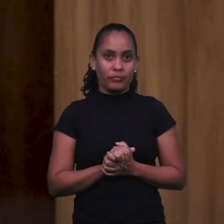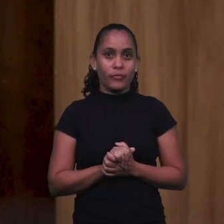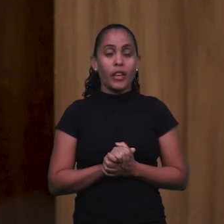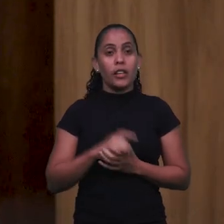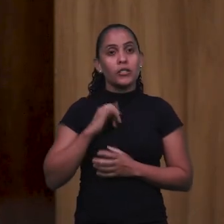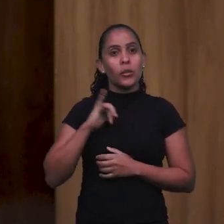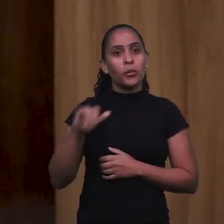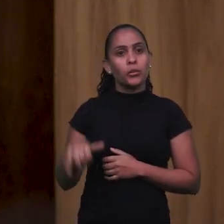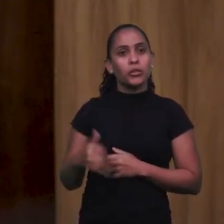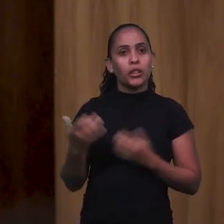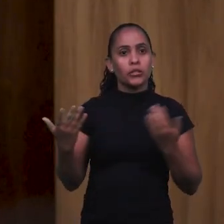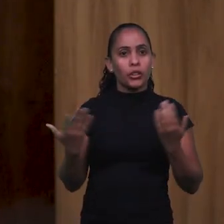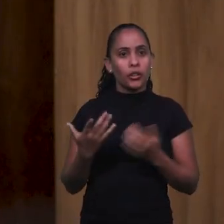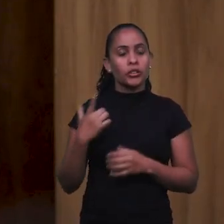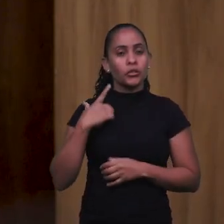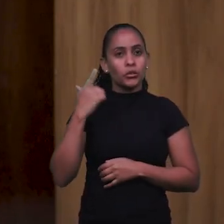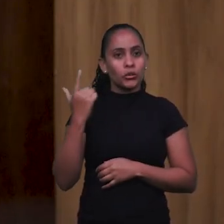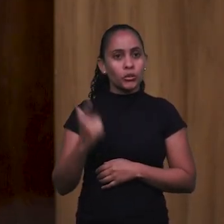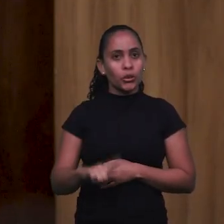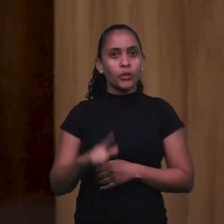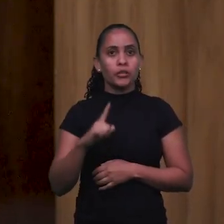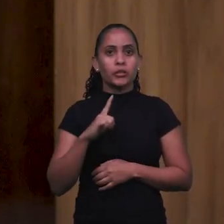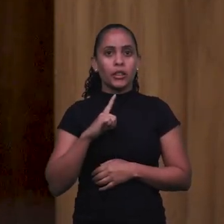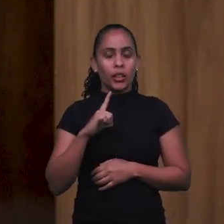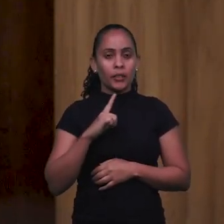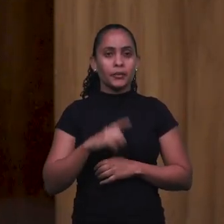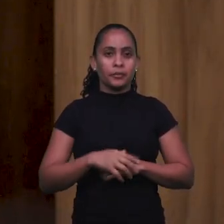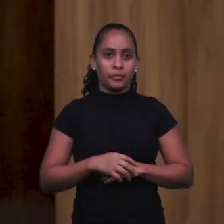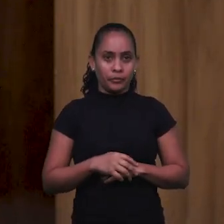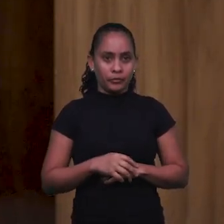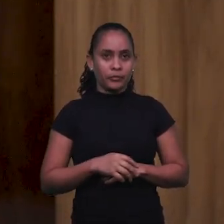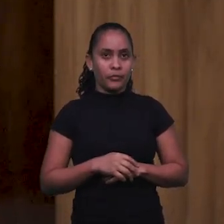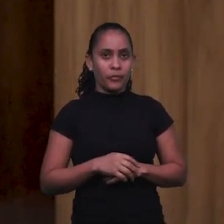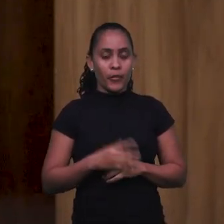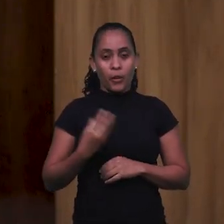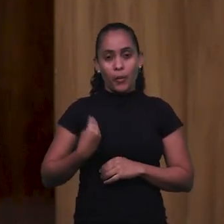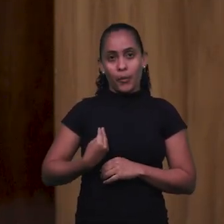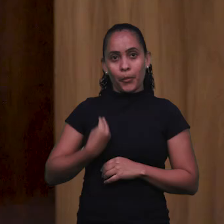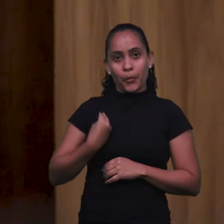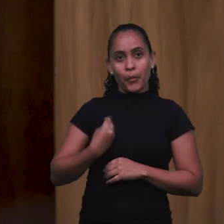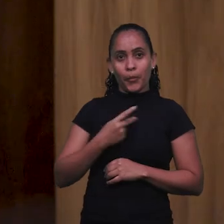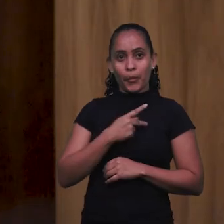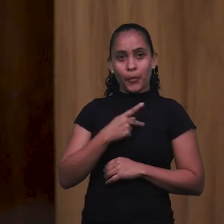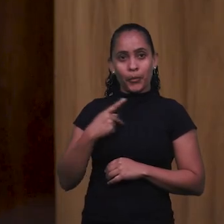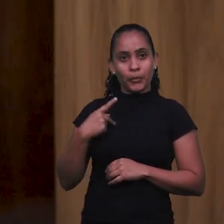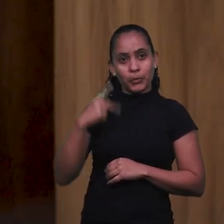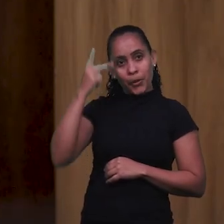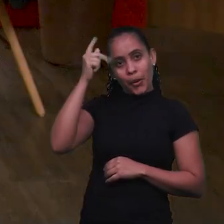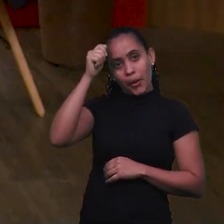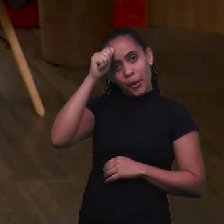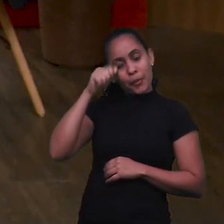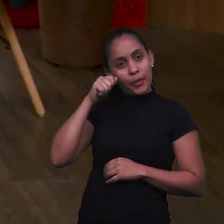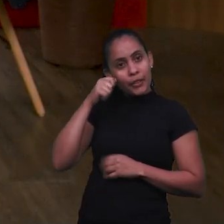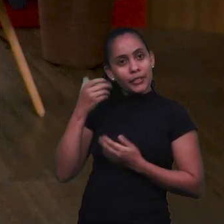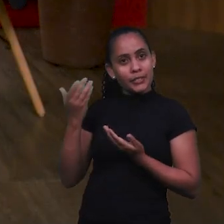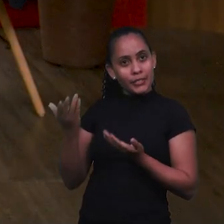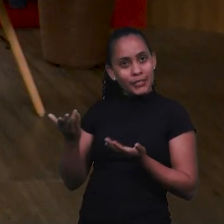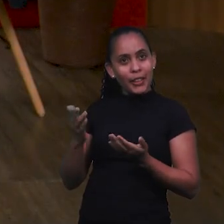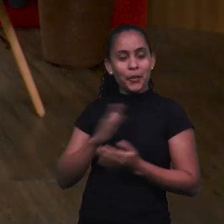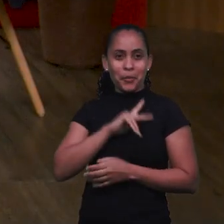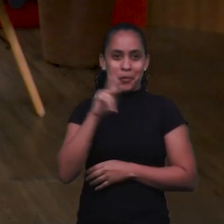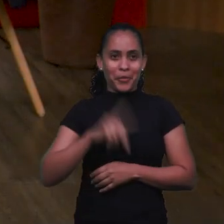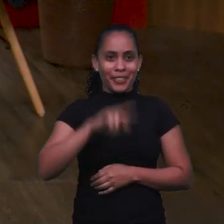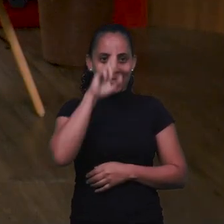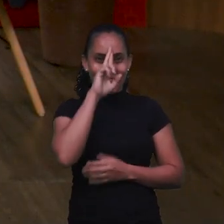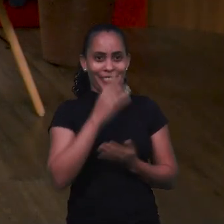nesta oportunidade nós temos mais uma vez aqui a grata satisfação de ter conosco o pastor Amadeu. A paz do Senhor, pastor Amadeu. Pastor Adaísa, a paz